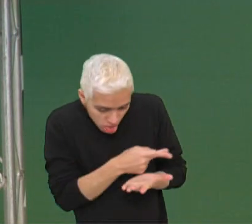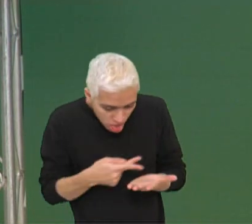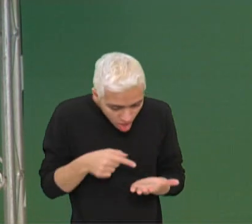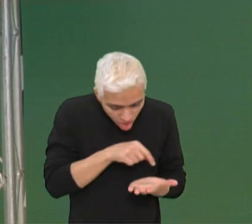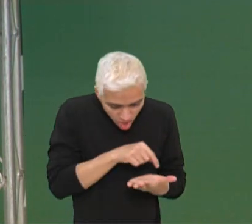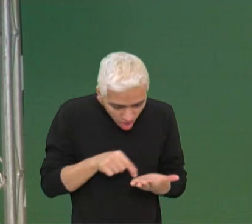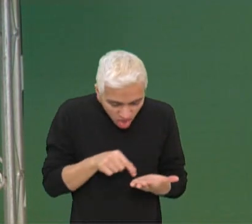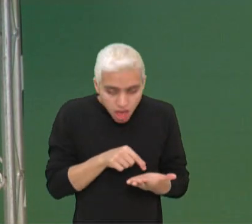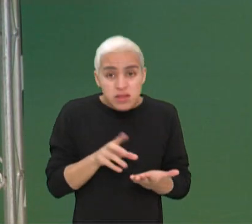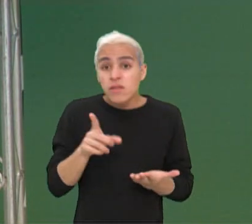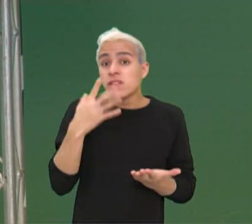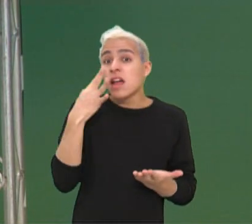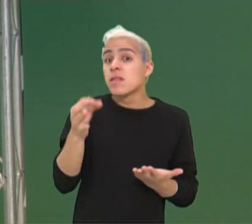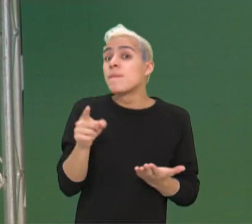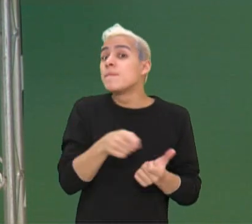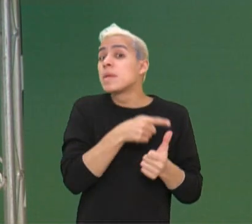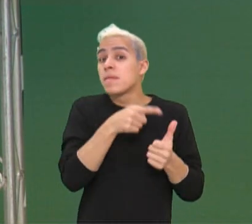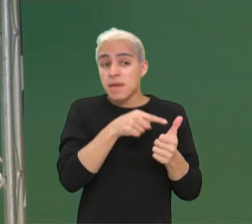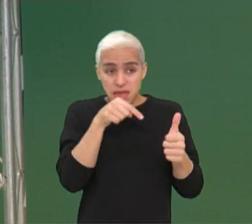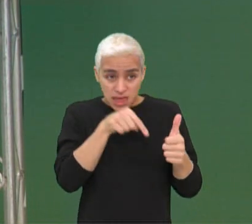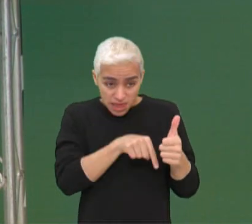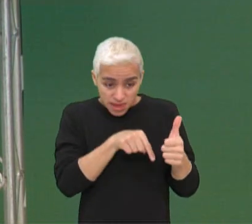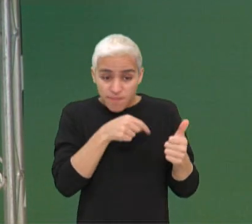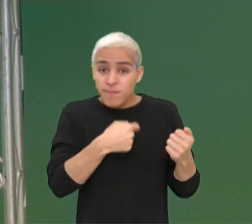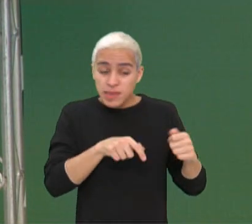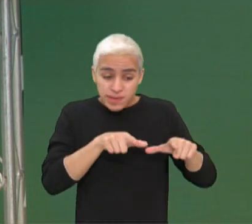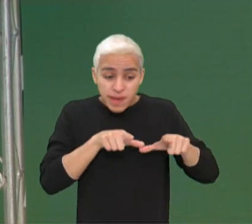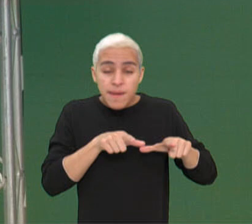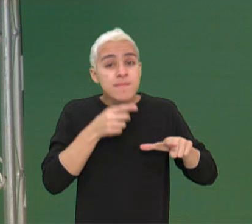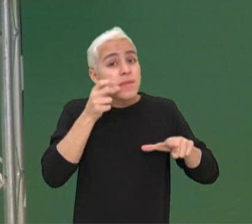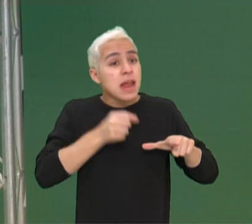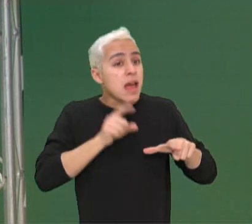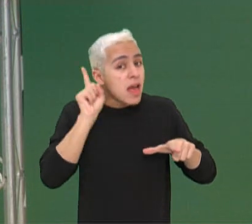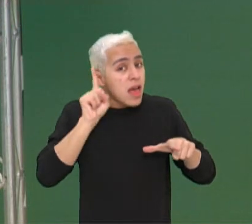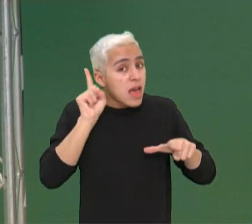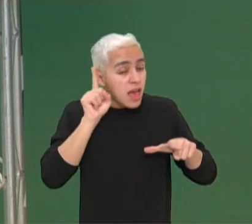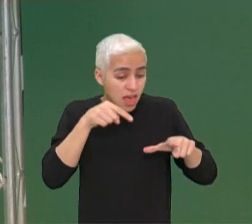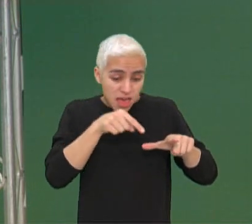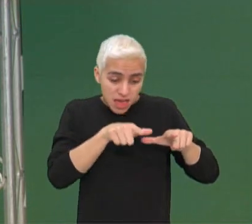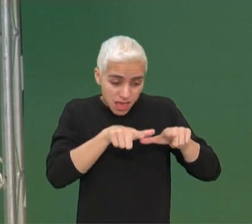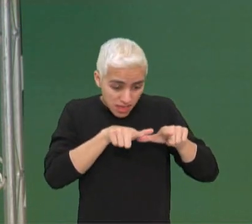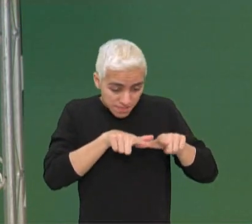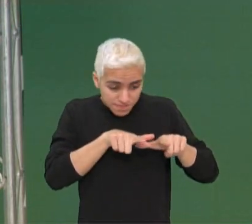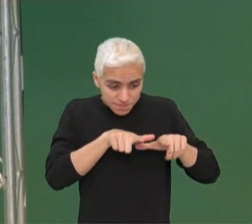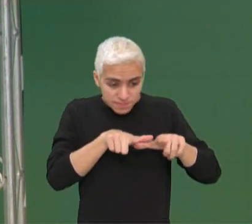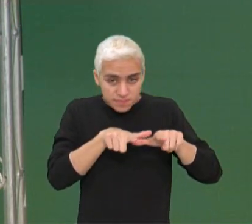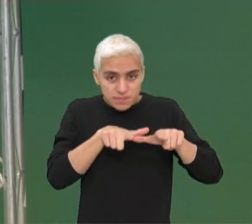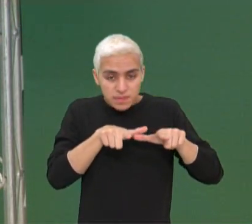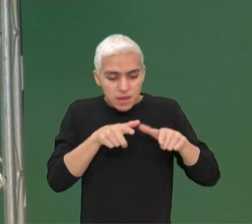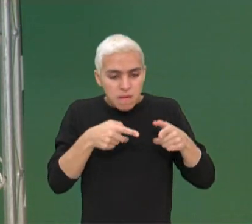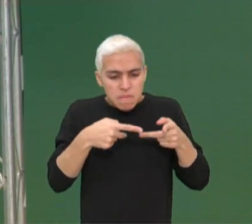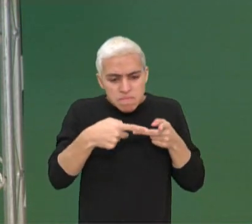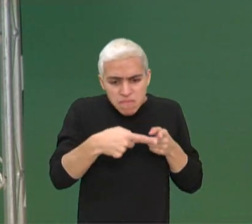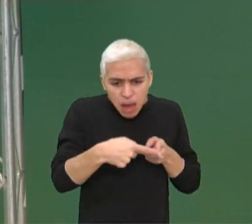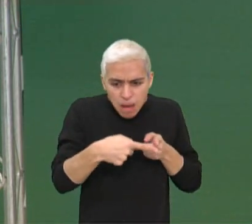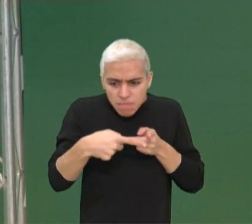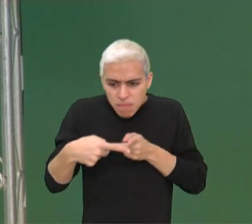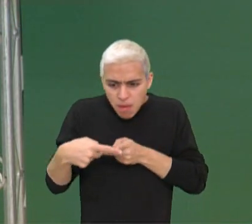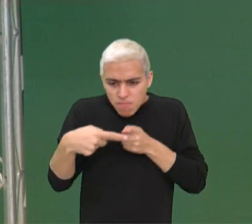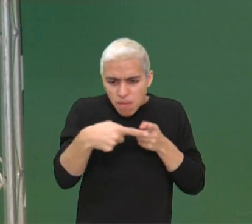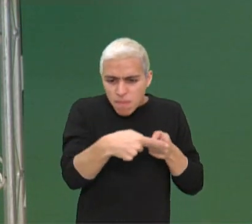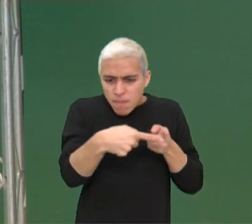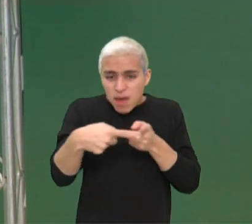casinha aqui. Ó. Então, a primeira casinha tem que ser a branca. Tá? Você vai entender que esse tabuleiro é importante para um outro jogo que nós